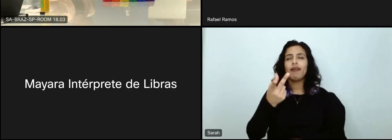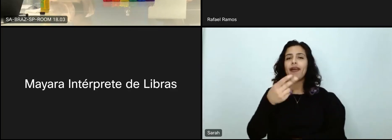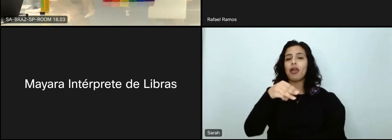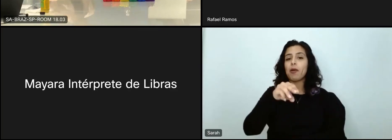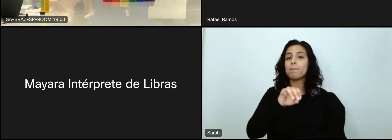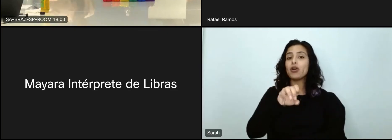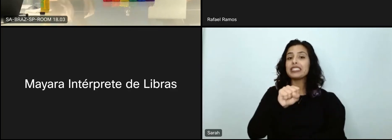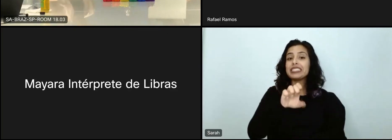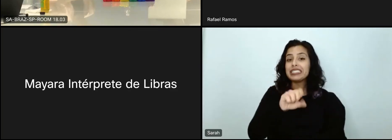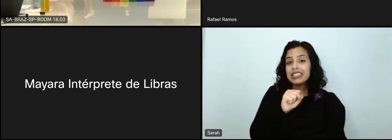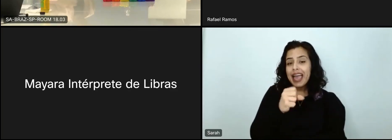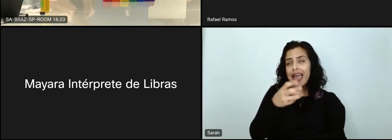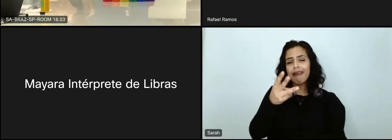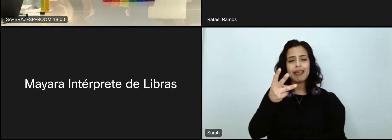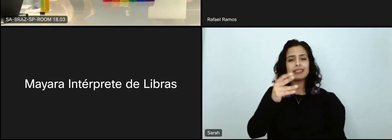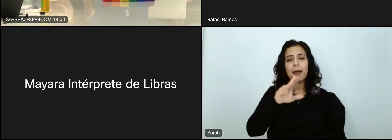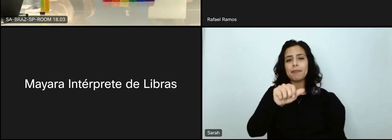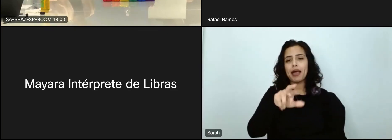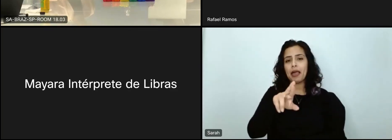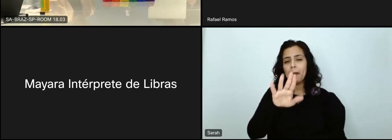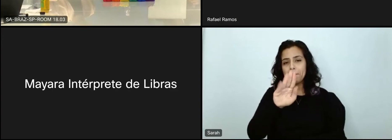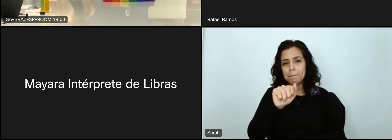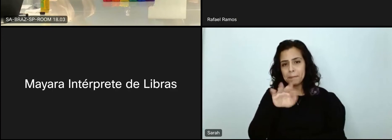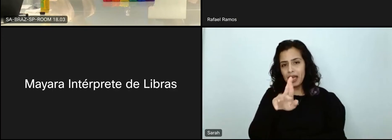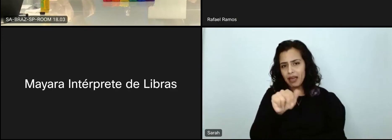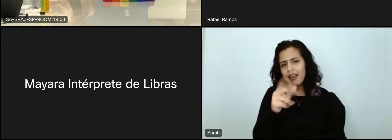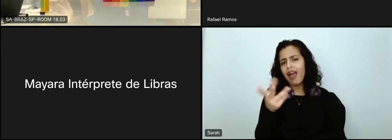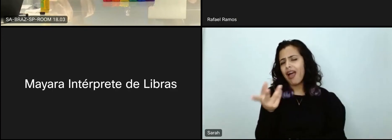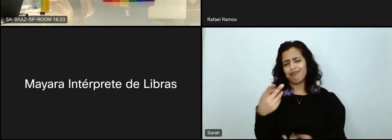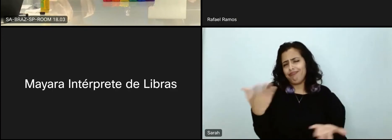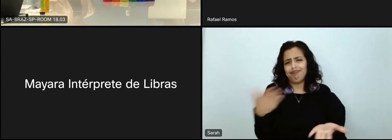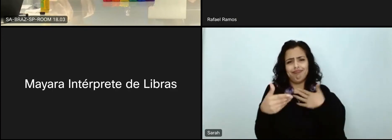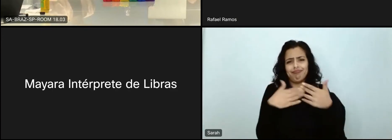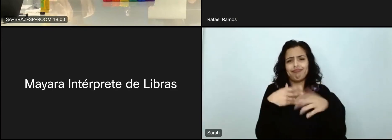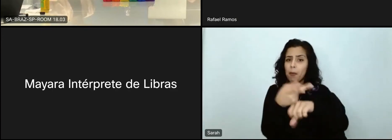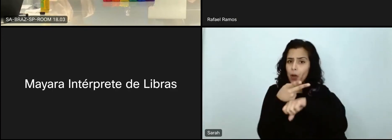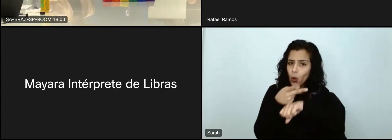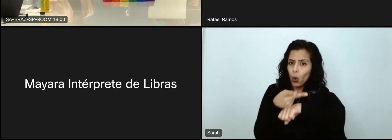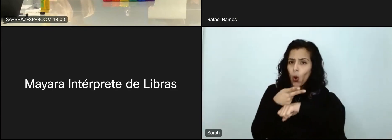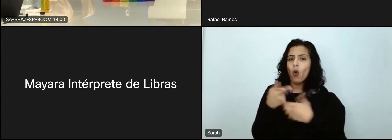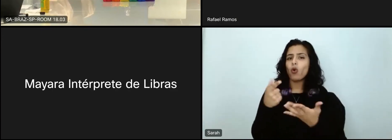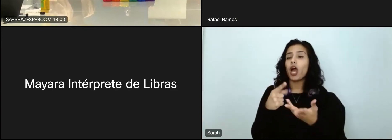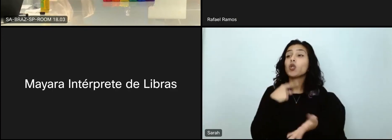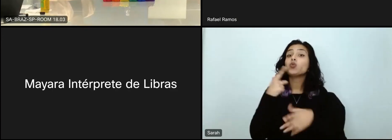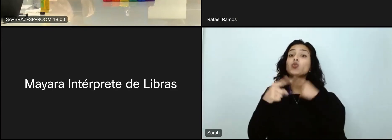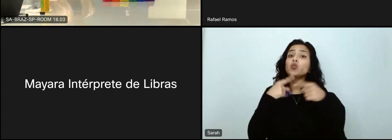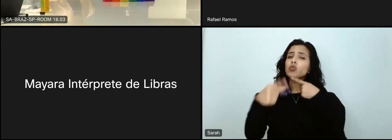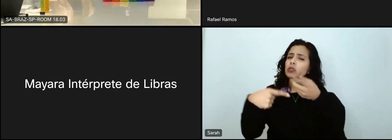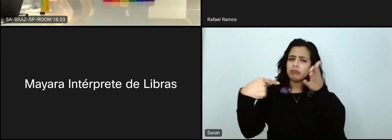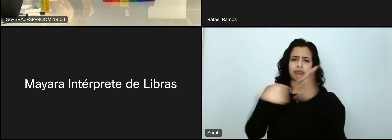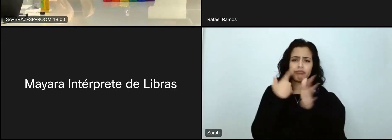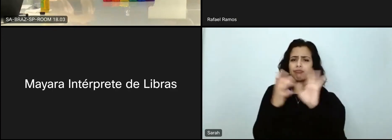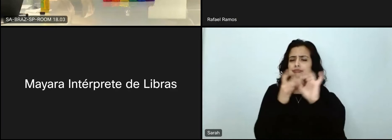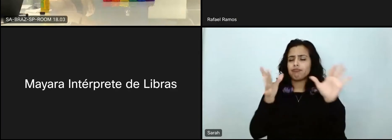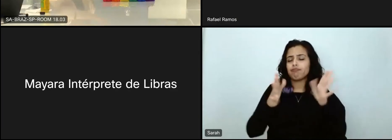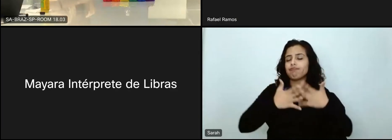vem fazendo, o que é a Aon, o que é a Swissre, o que é a AXA. E a gente, sem dúvida, vamos ter aí o maior prazer de compartilhar